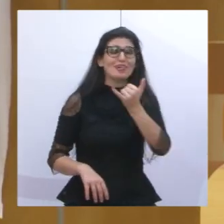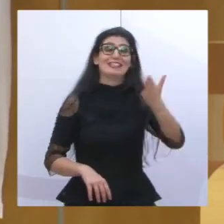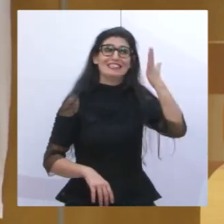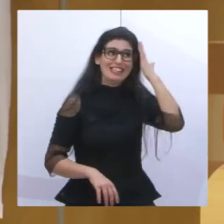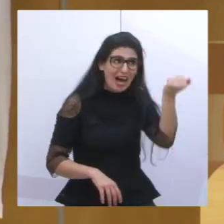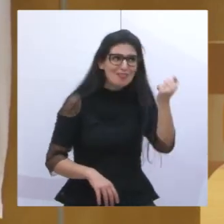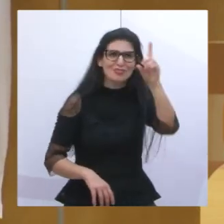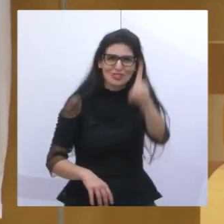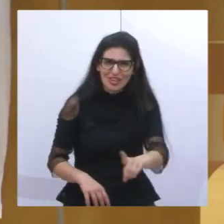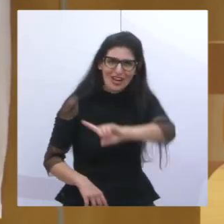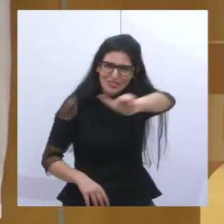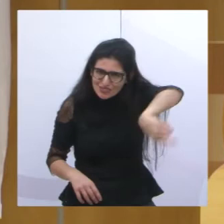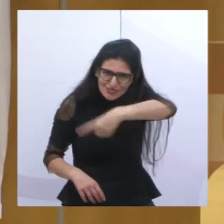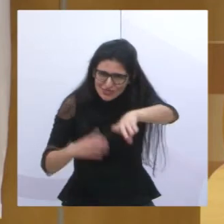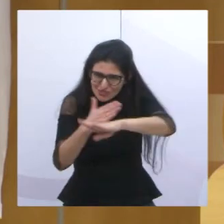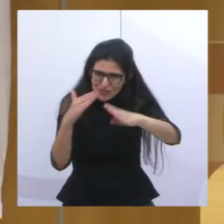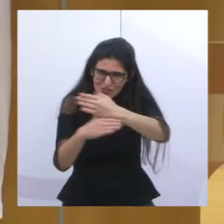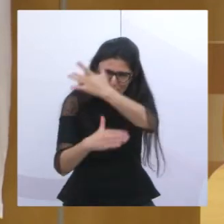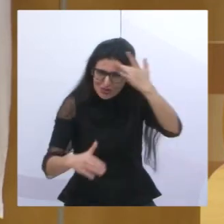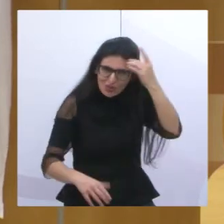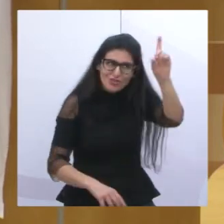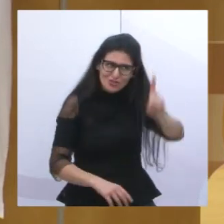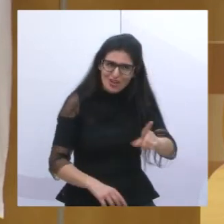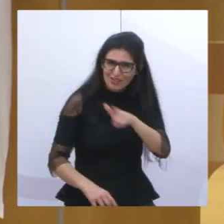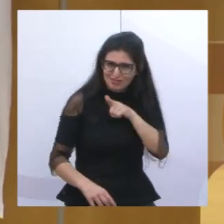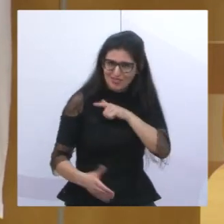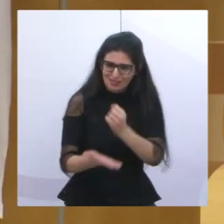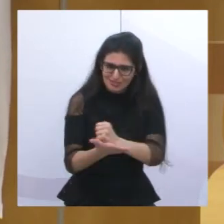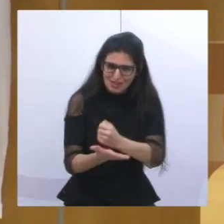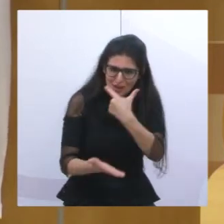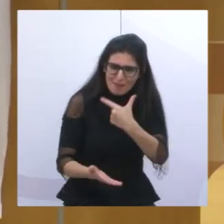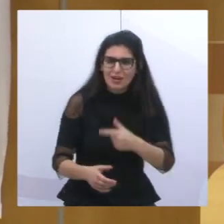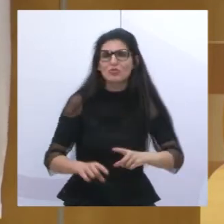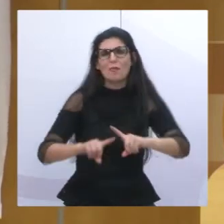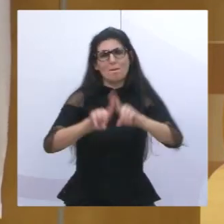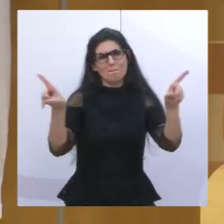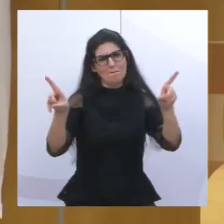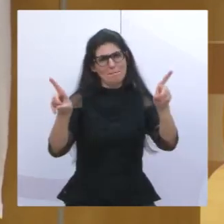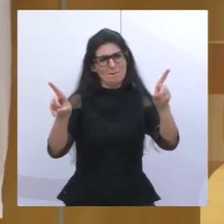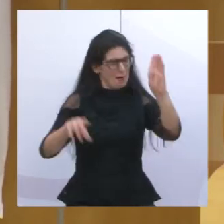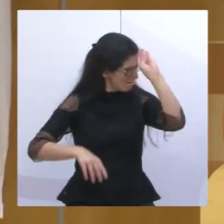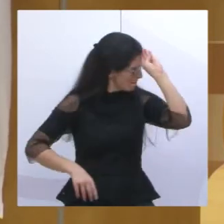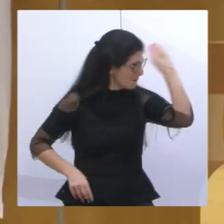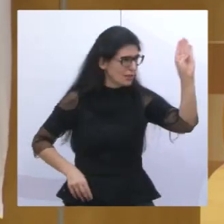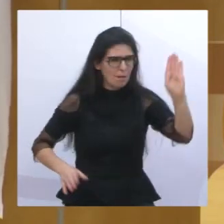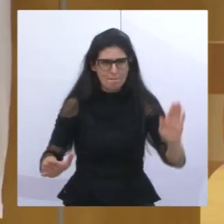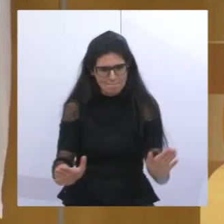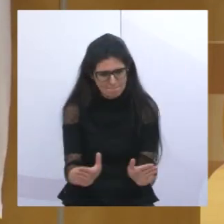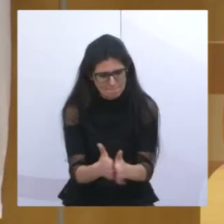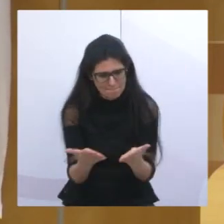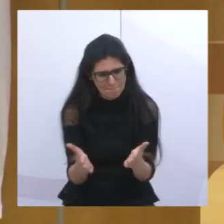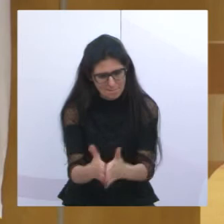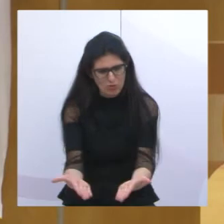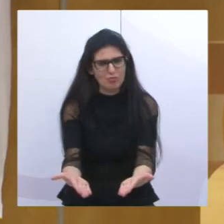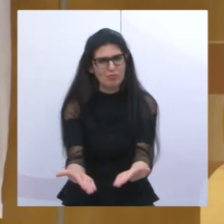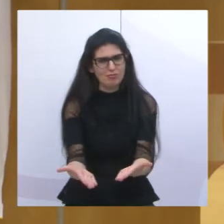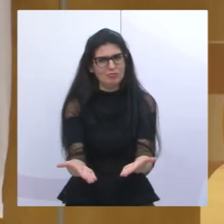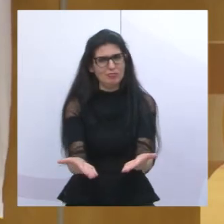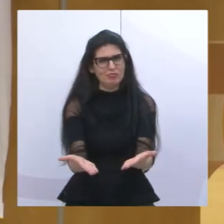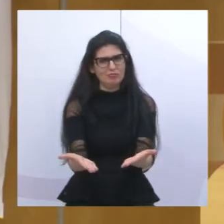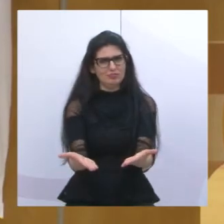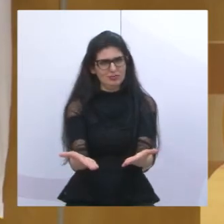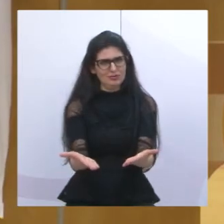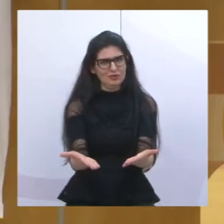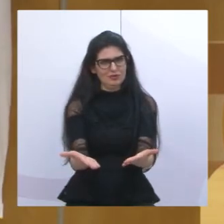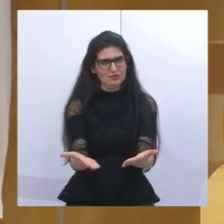sim, mas eu penso, sim, naquele que mais precisa. E é direito de você também que tem seu convênio, que faça o mesmo sistema de quem não